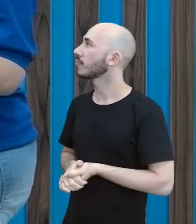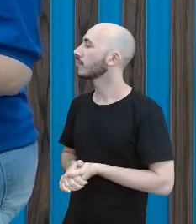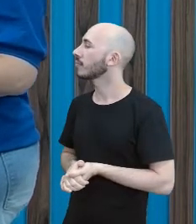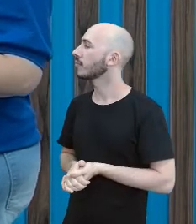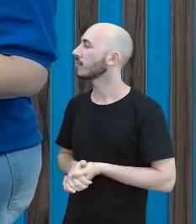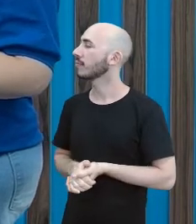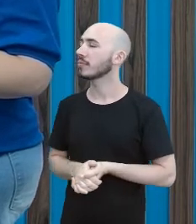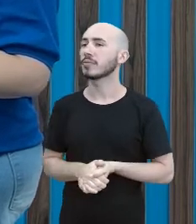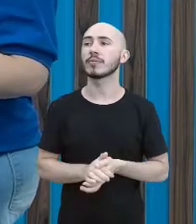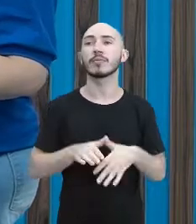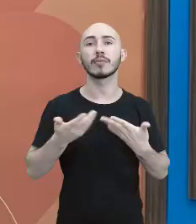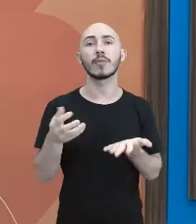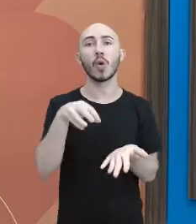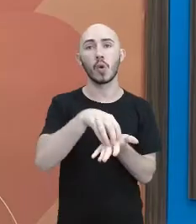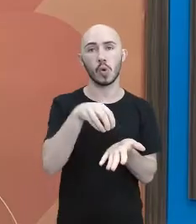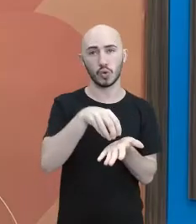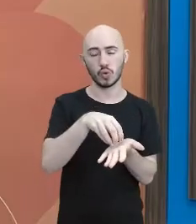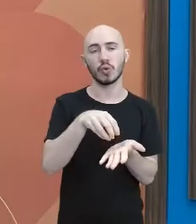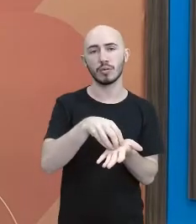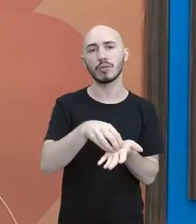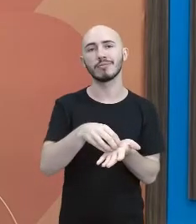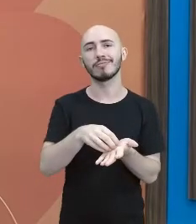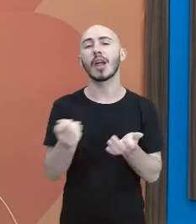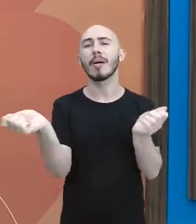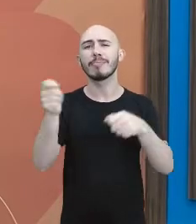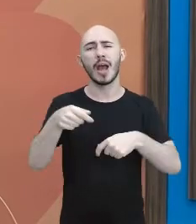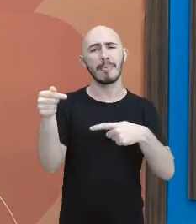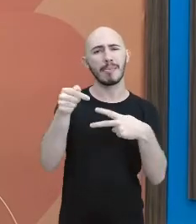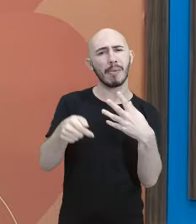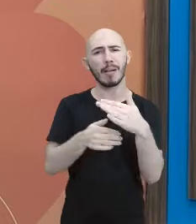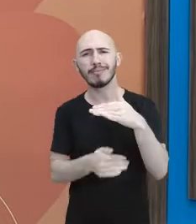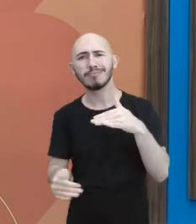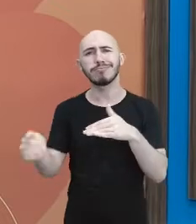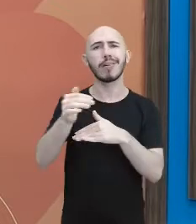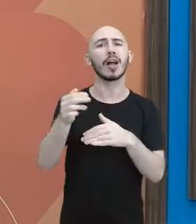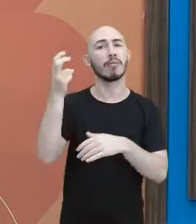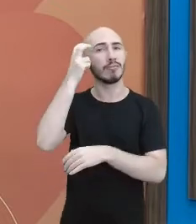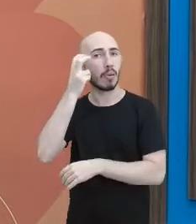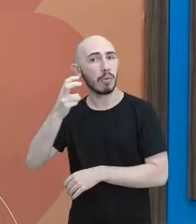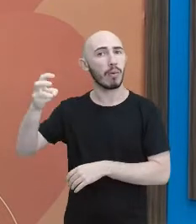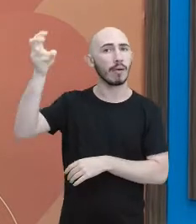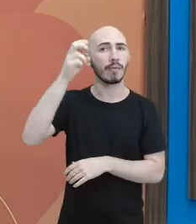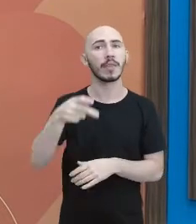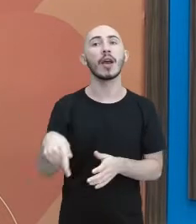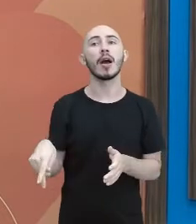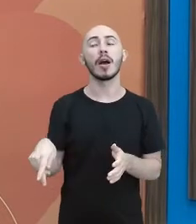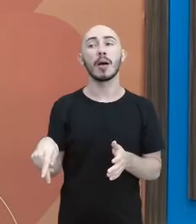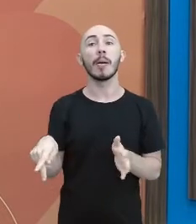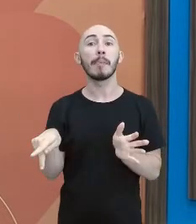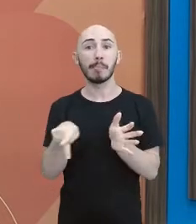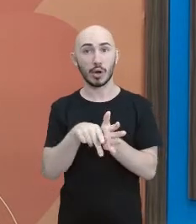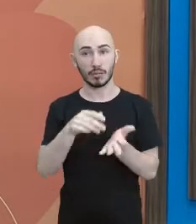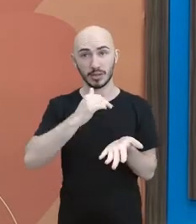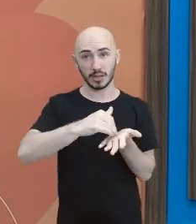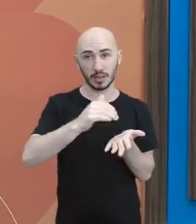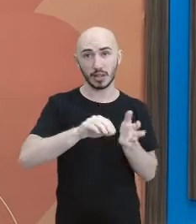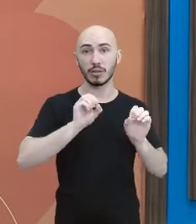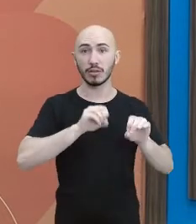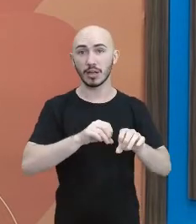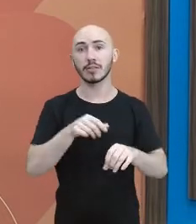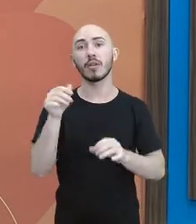O Núcleo de Altas Habilidades e Superdotação, o NAAS, da Secretaria de Educação, aqui do Recife, ele